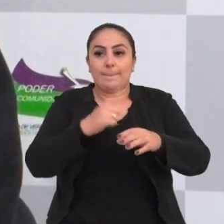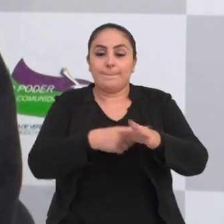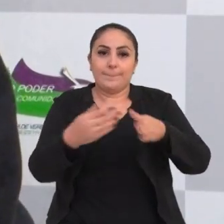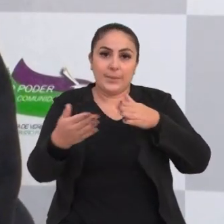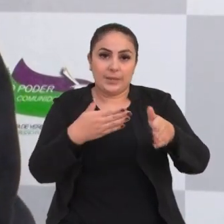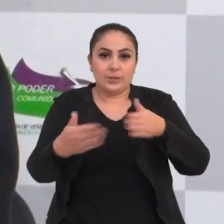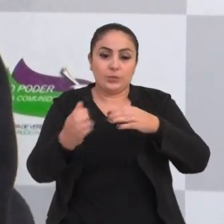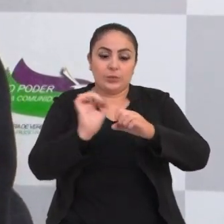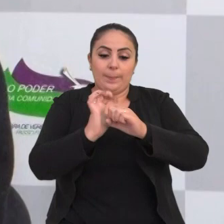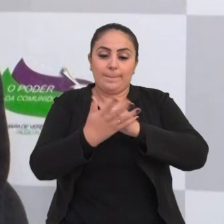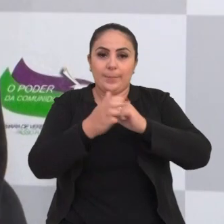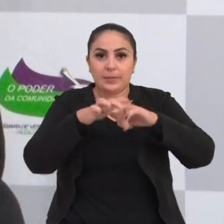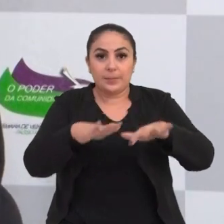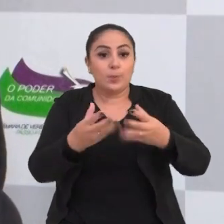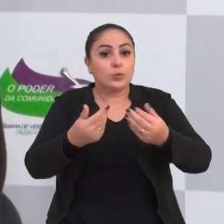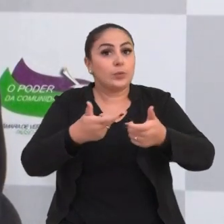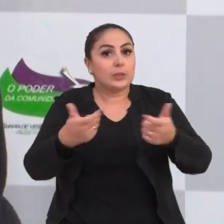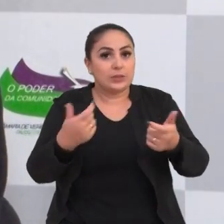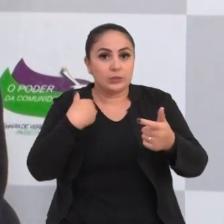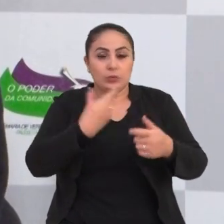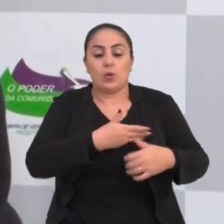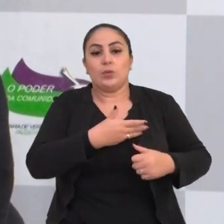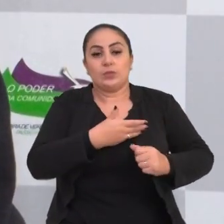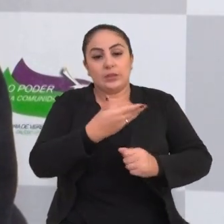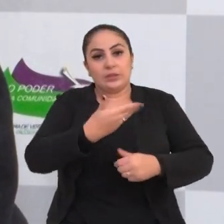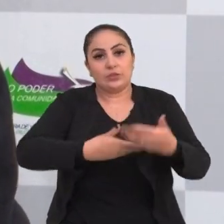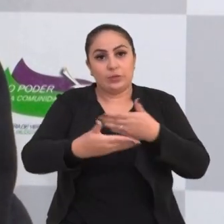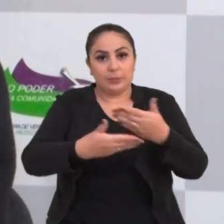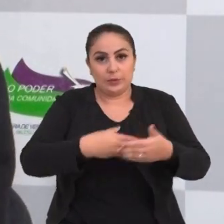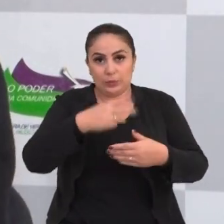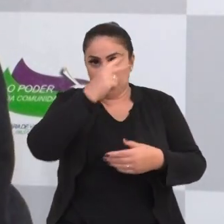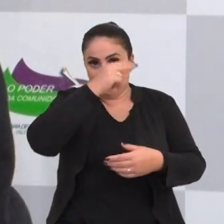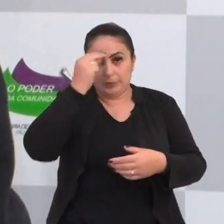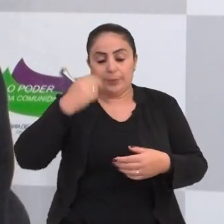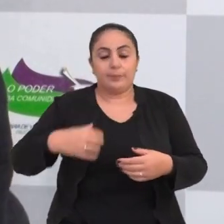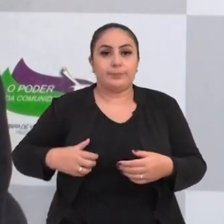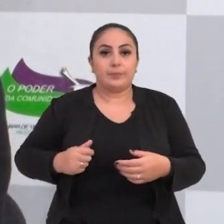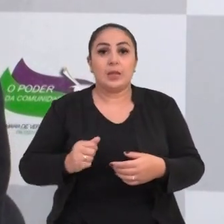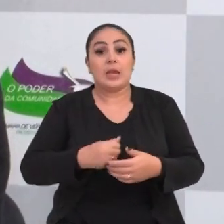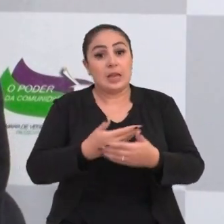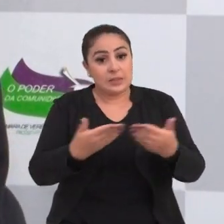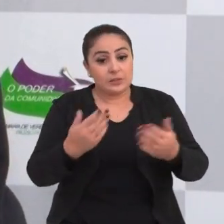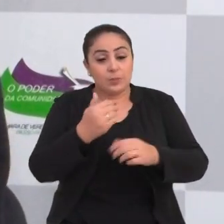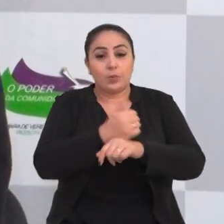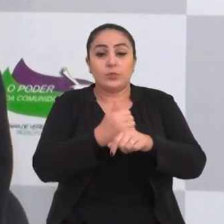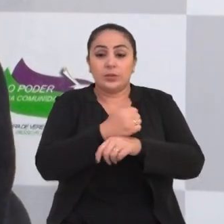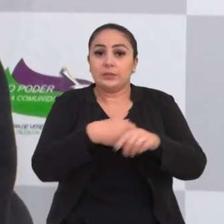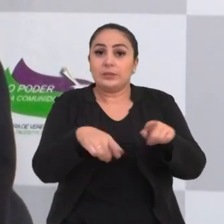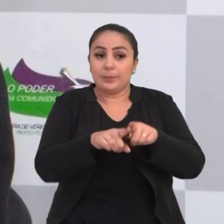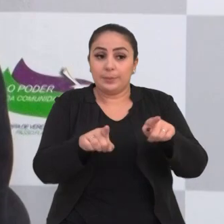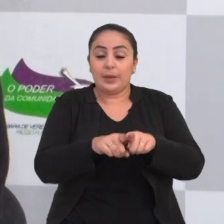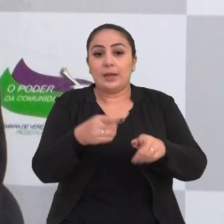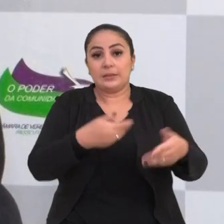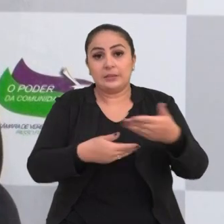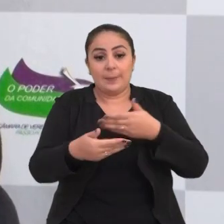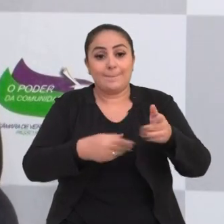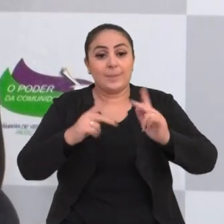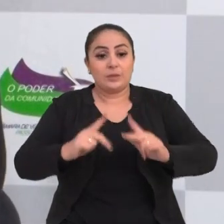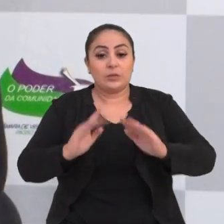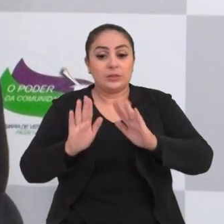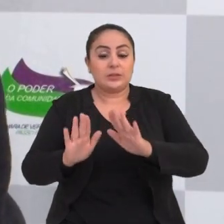de pandemia, é muito grande ali no nosso pronto-socorro. Além do mais, esses profissionais também vão atender